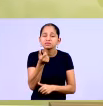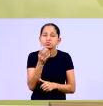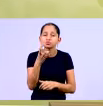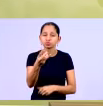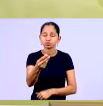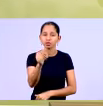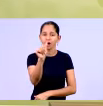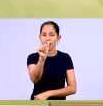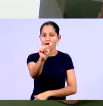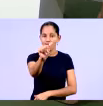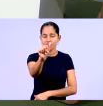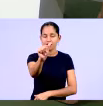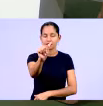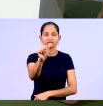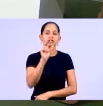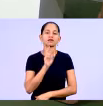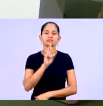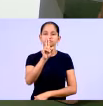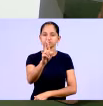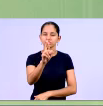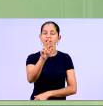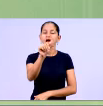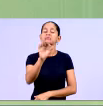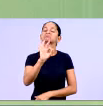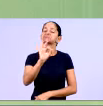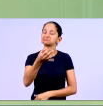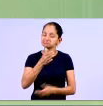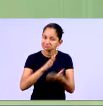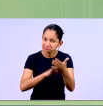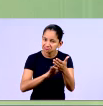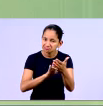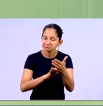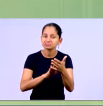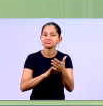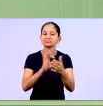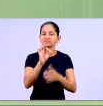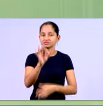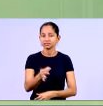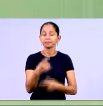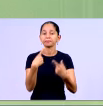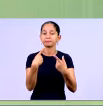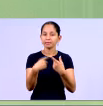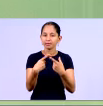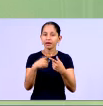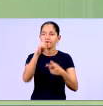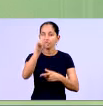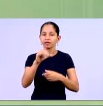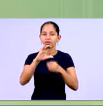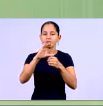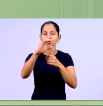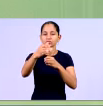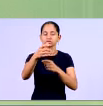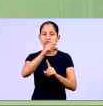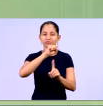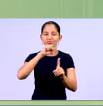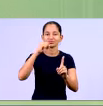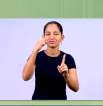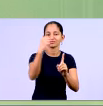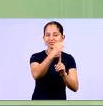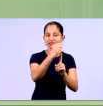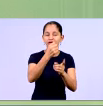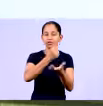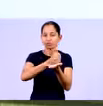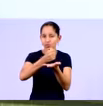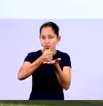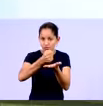letra A. Letra A, é isso mesmo, pessoal, parabéns. Esse conceito é o conceito de sociedade. Contrato